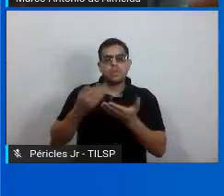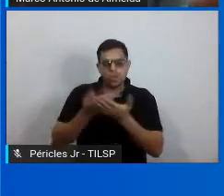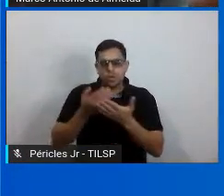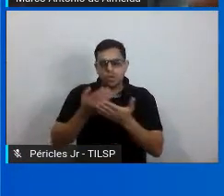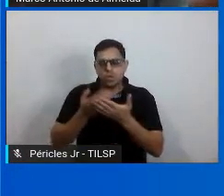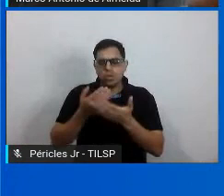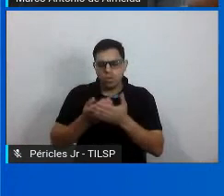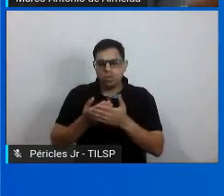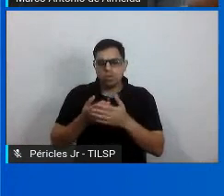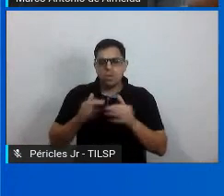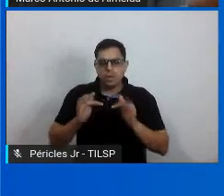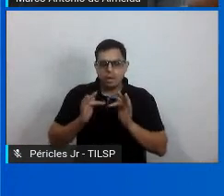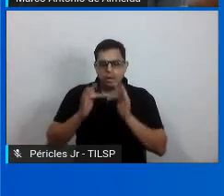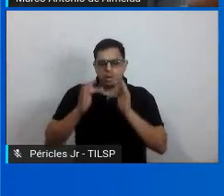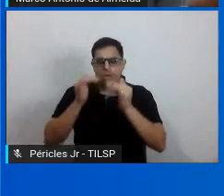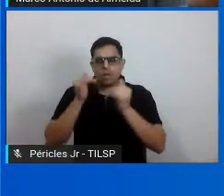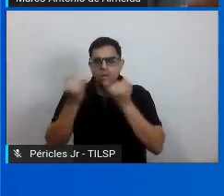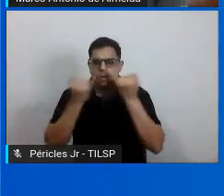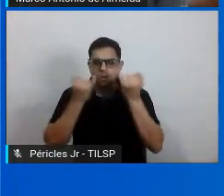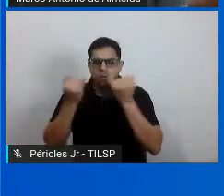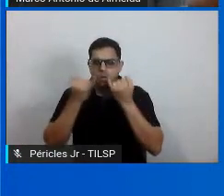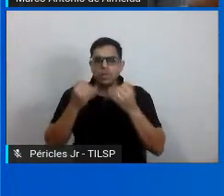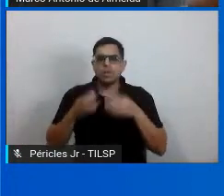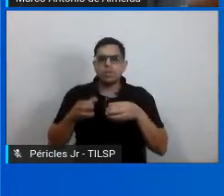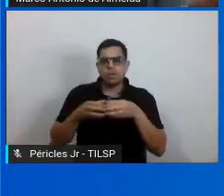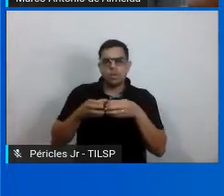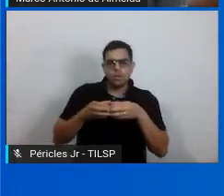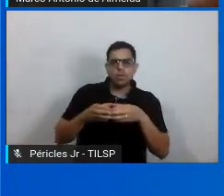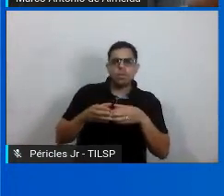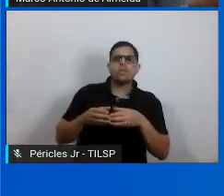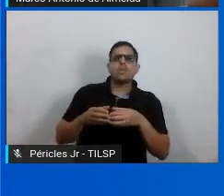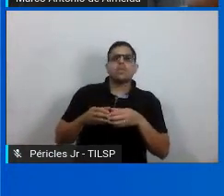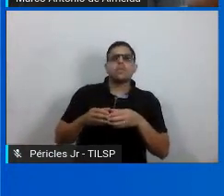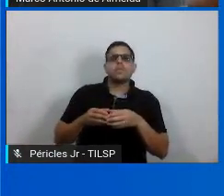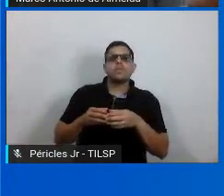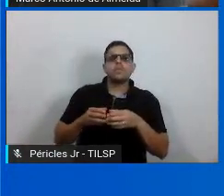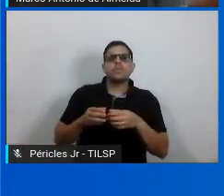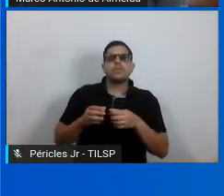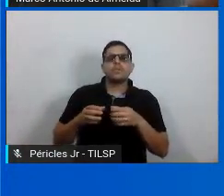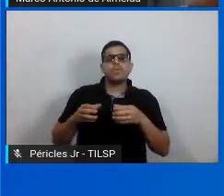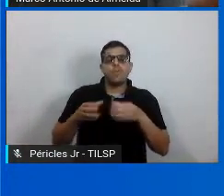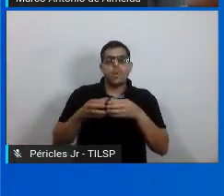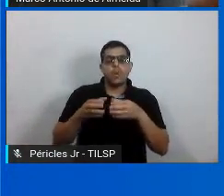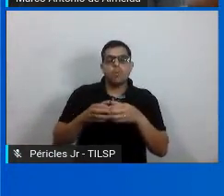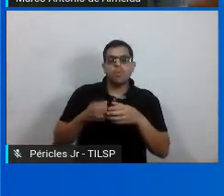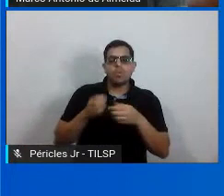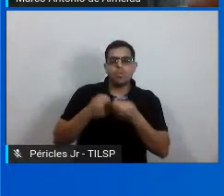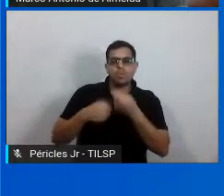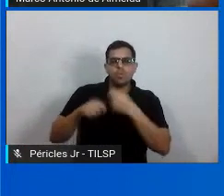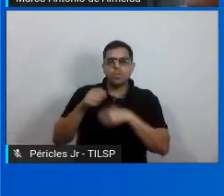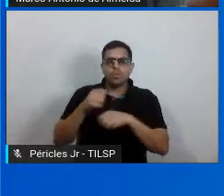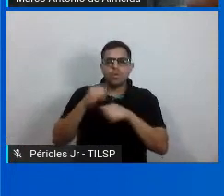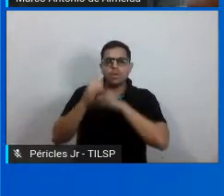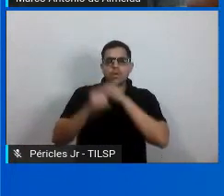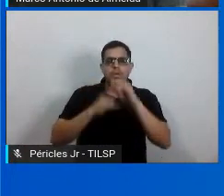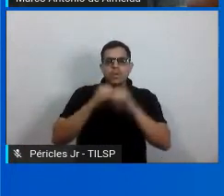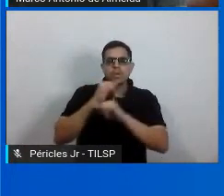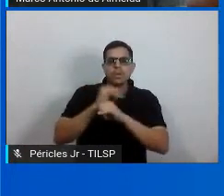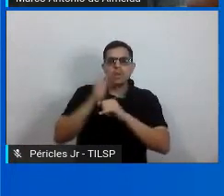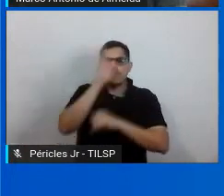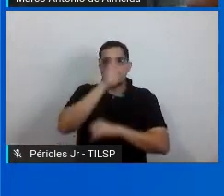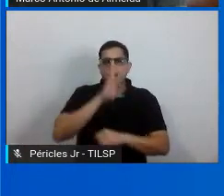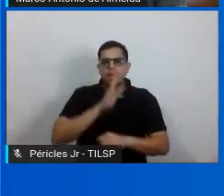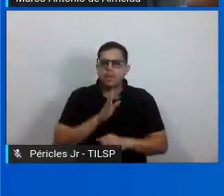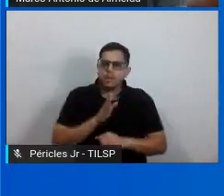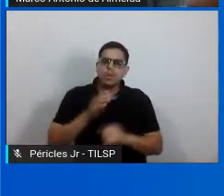vinculado ao núcleo gestor da internet no Brasil né eles produzem uma série de pesquisas e